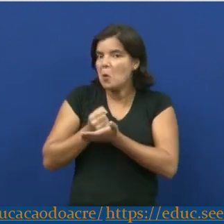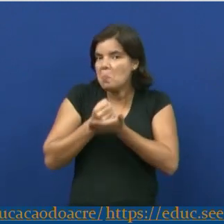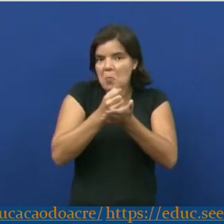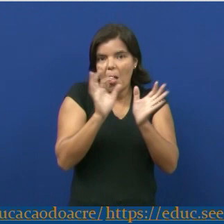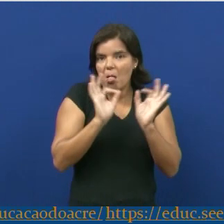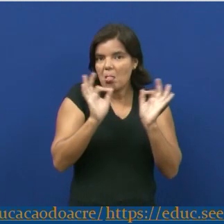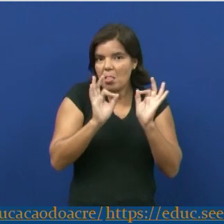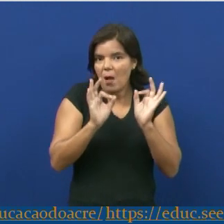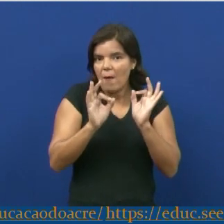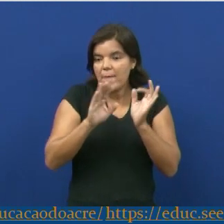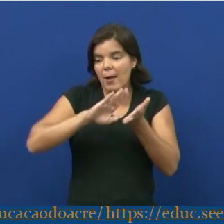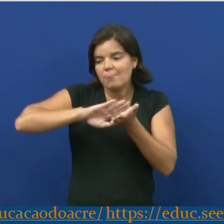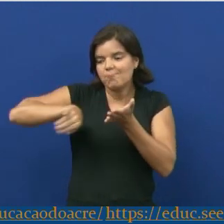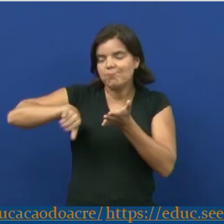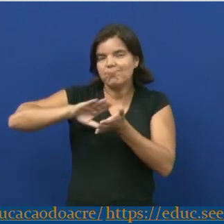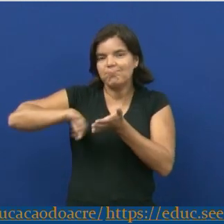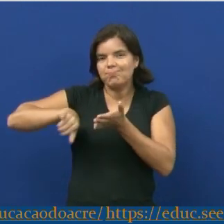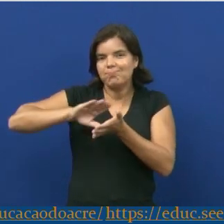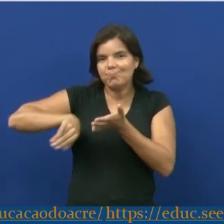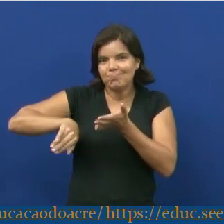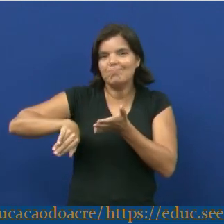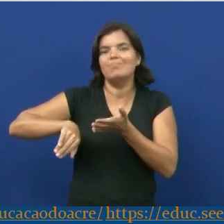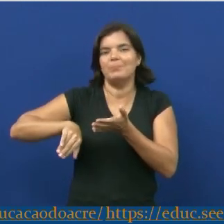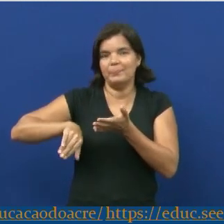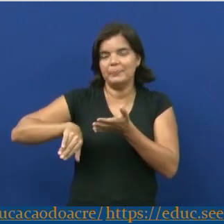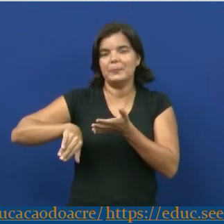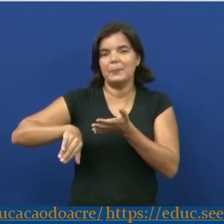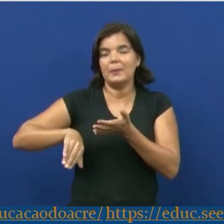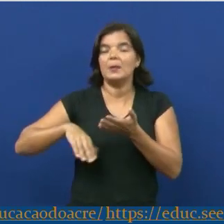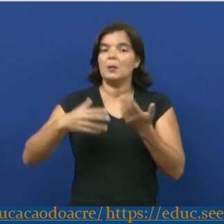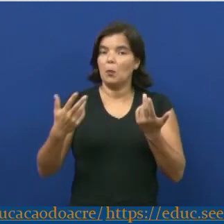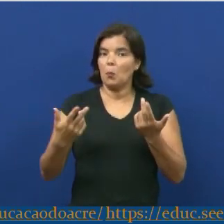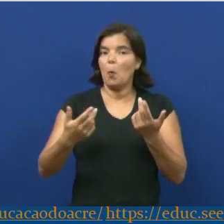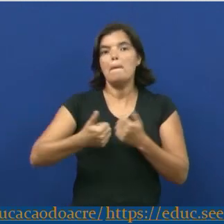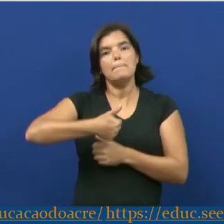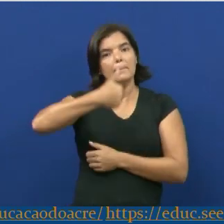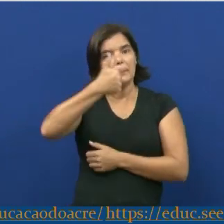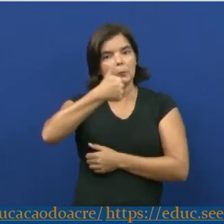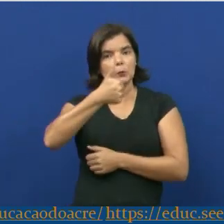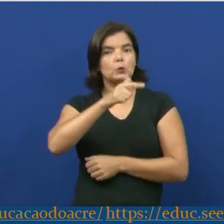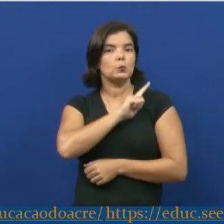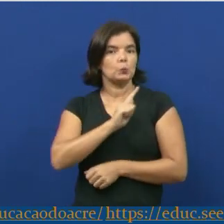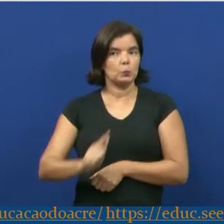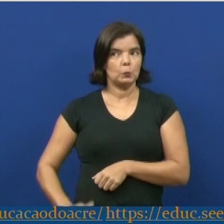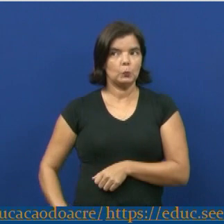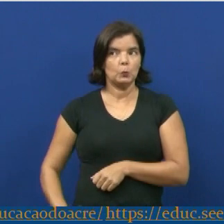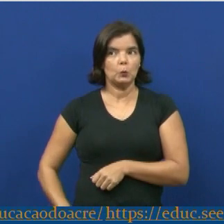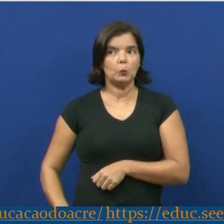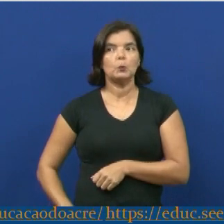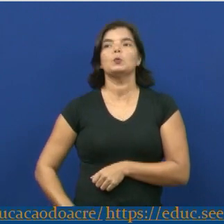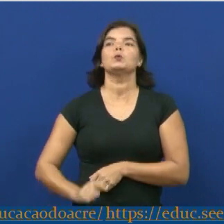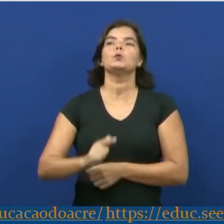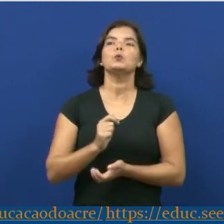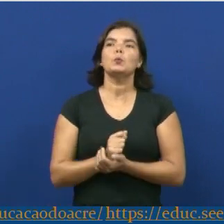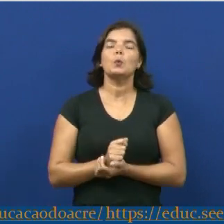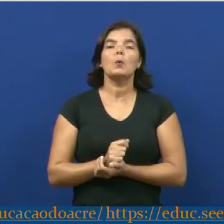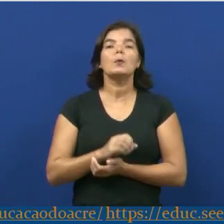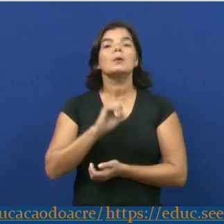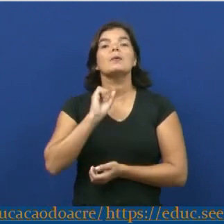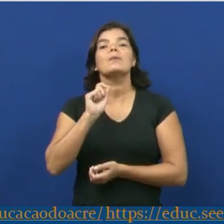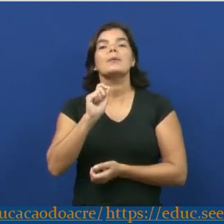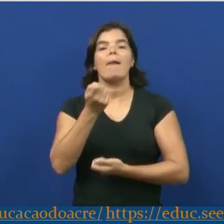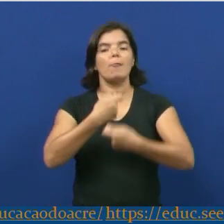apoiava e vai dissolver esse parlamento. Então, uma coisa positiva do governo do Cromwell foi a